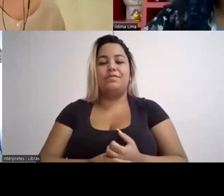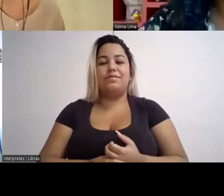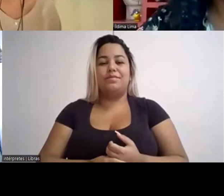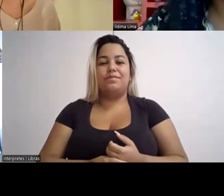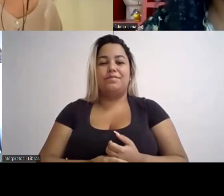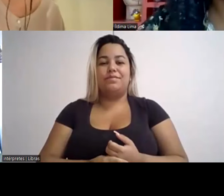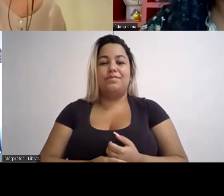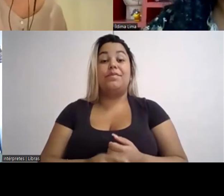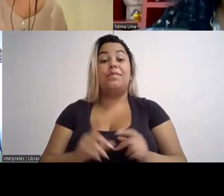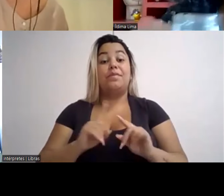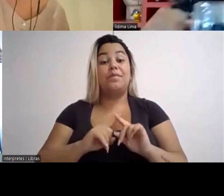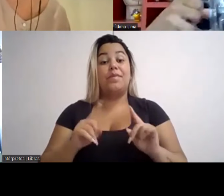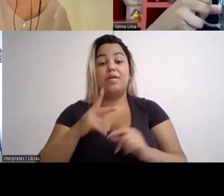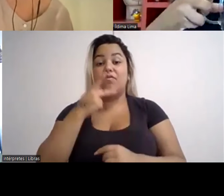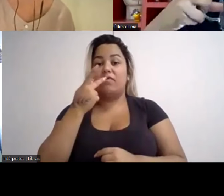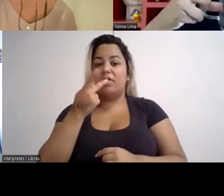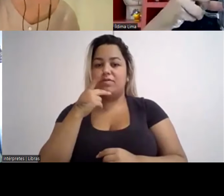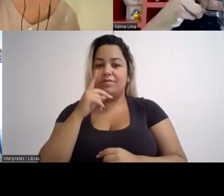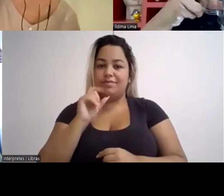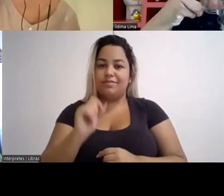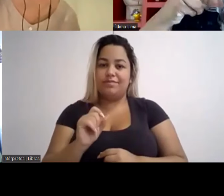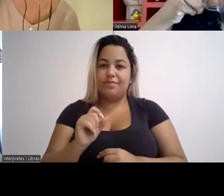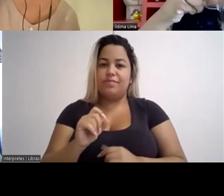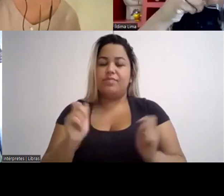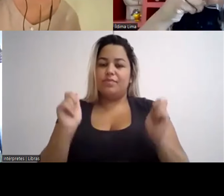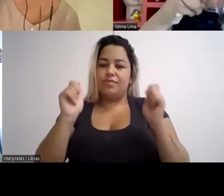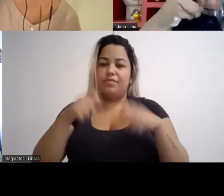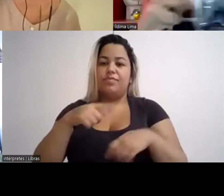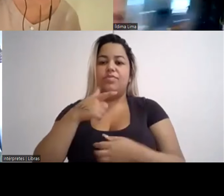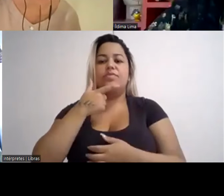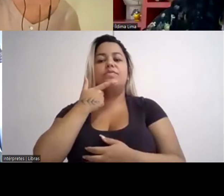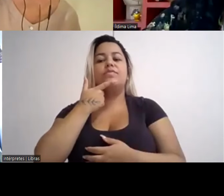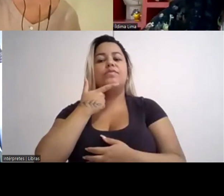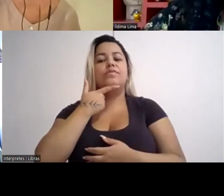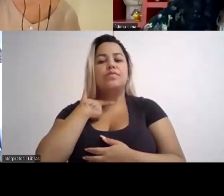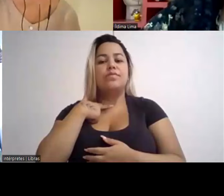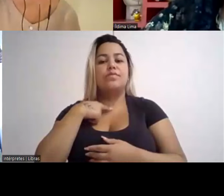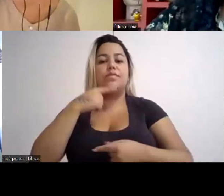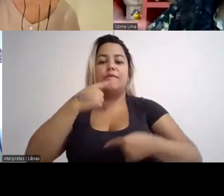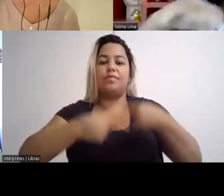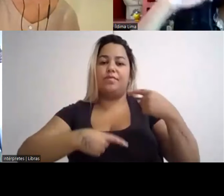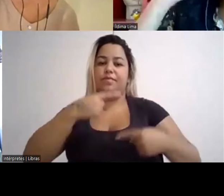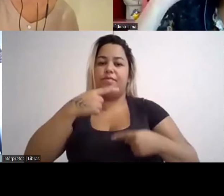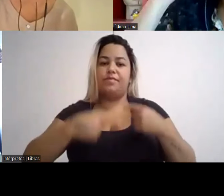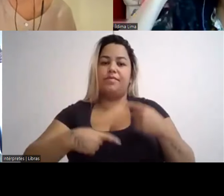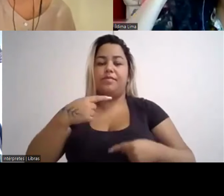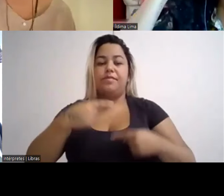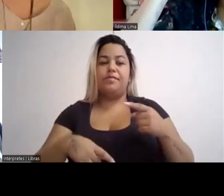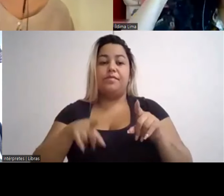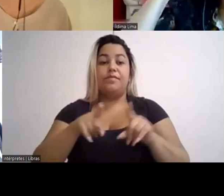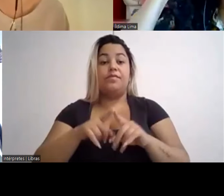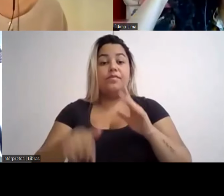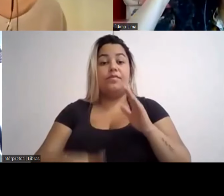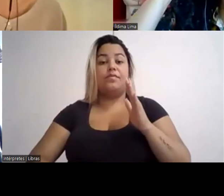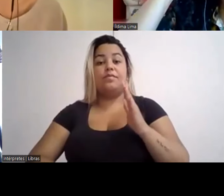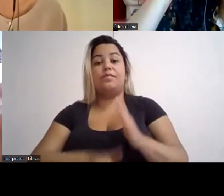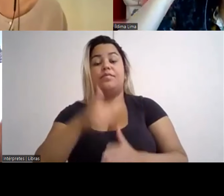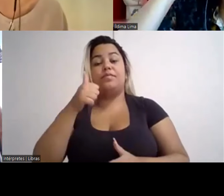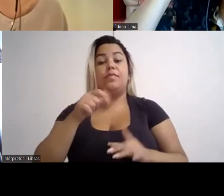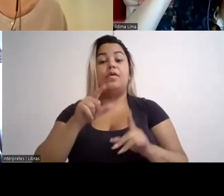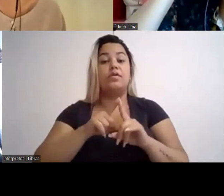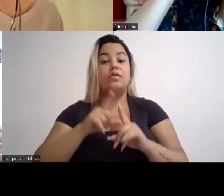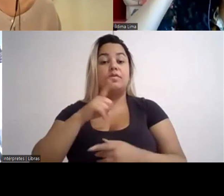Mas eu diria que é preciso vontade política, né? Primeiro, no sentido de que haja